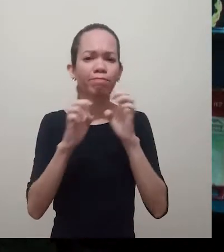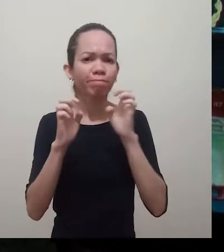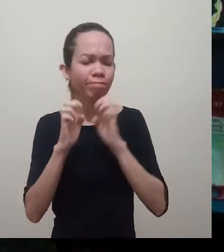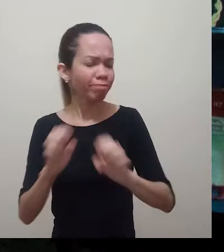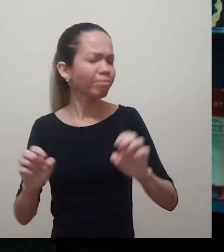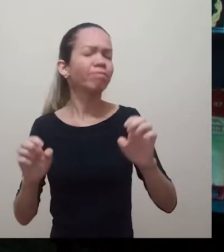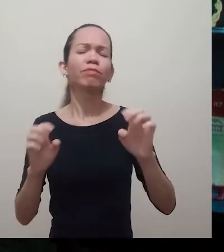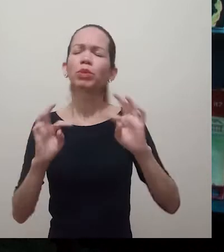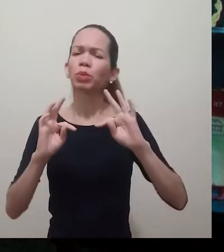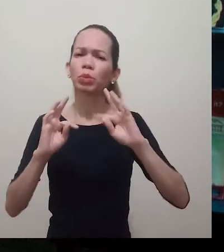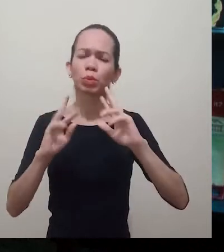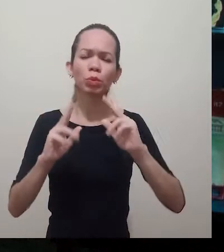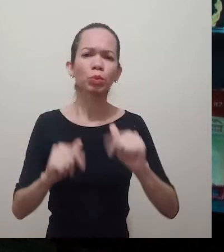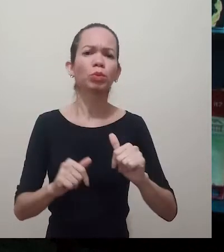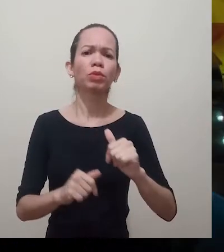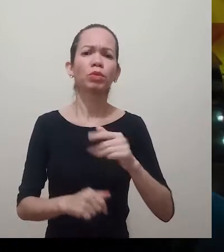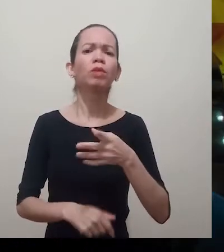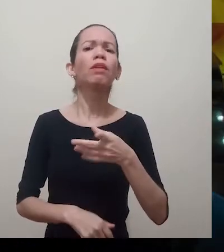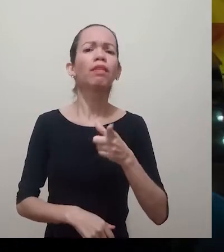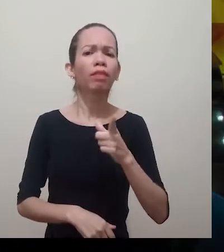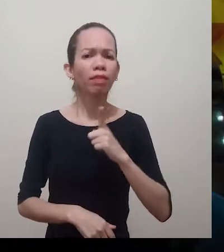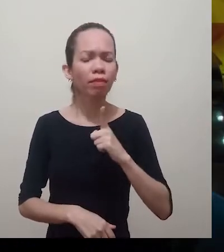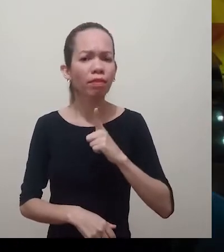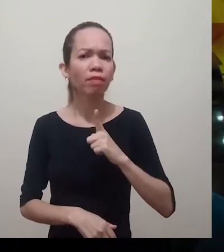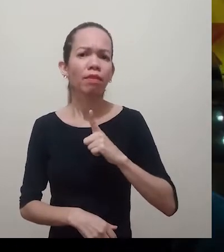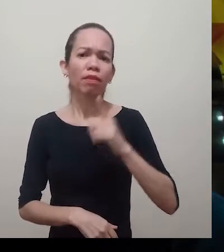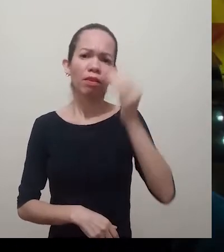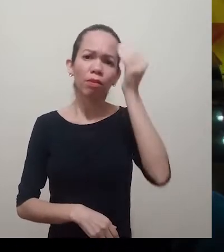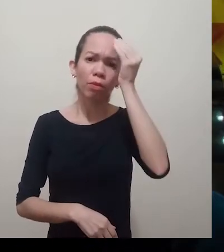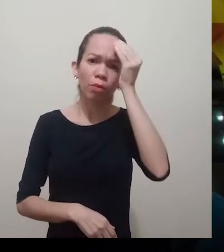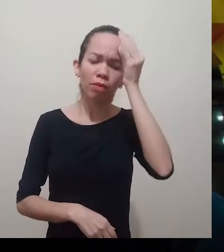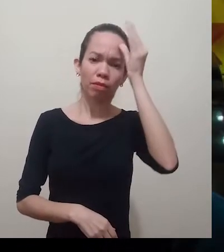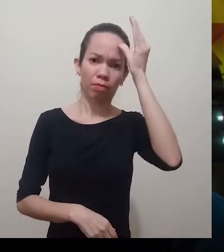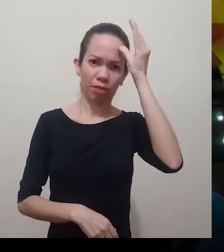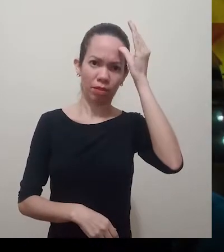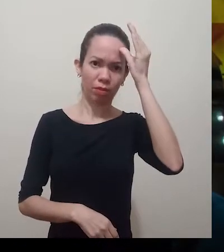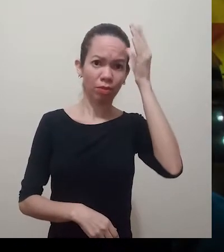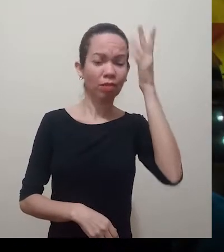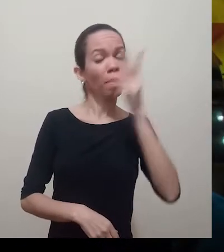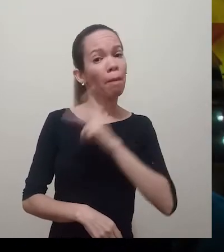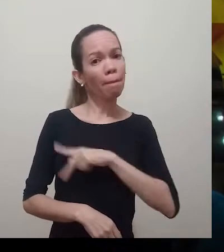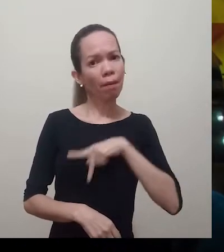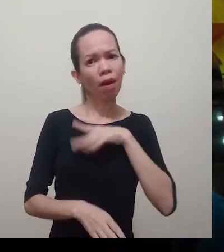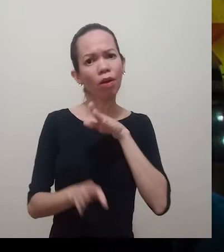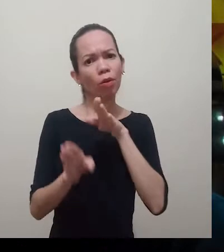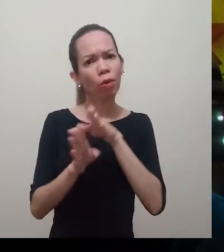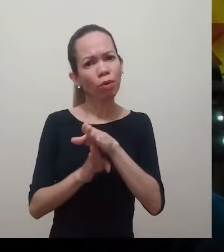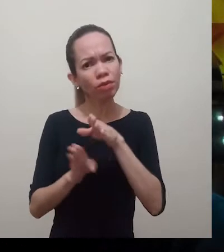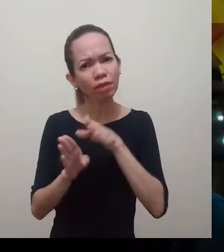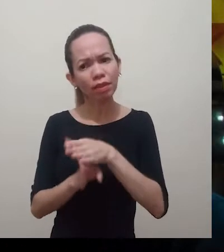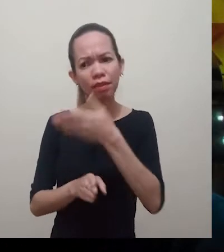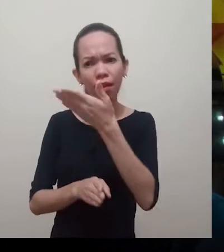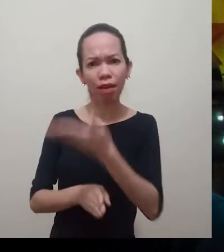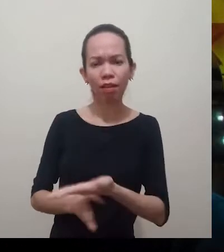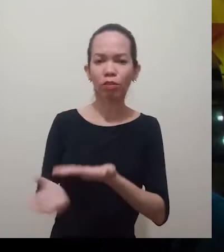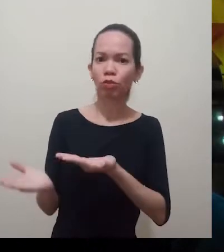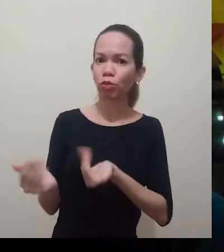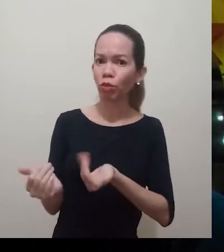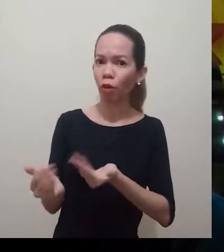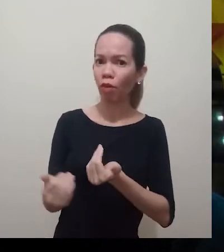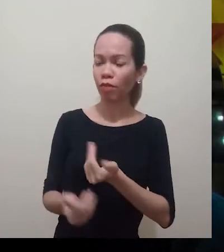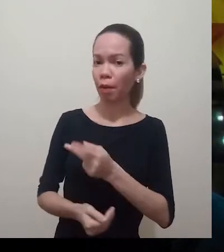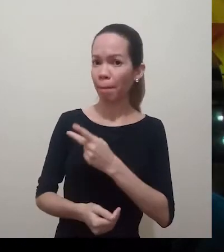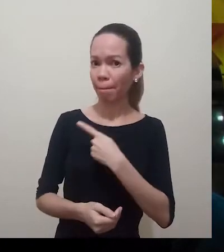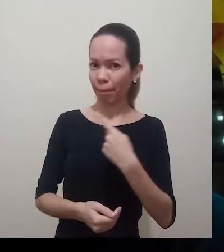credenciais para falar das coisas que ele falava e ele vai dar esse conselho para o jovem pastor o iniciante